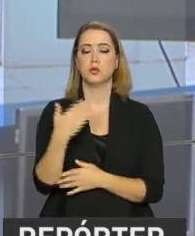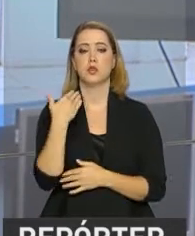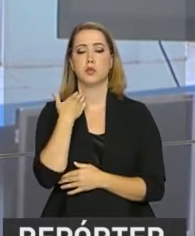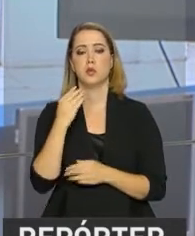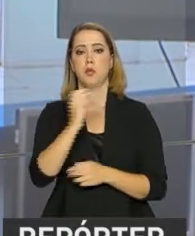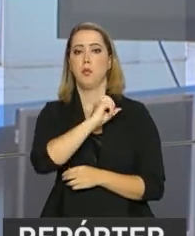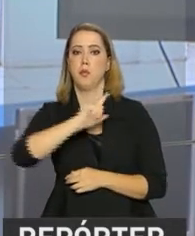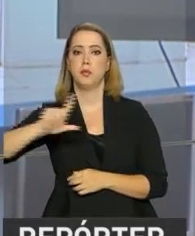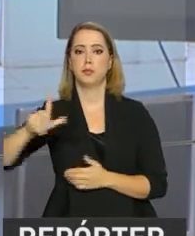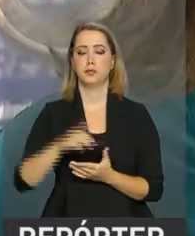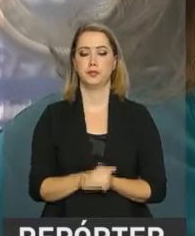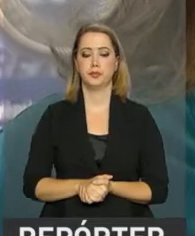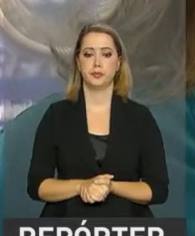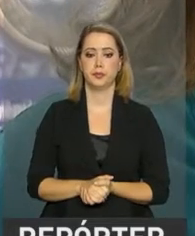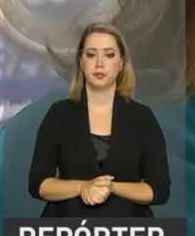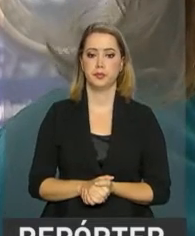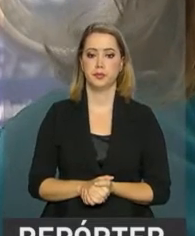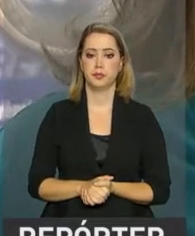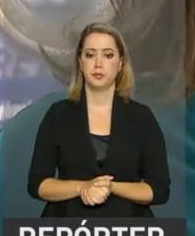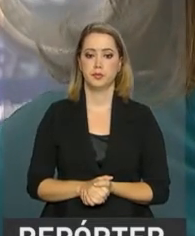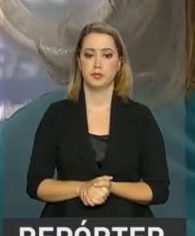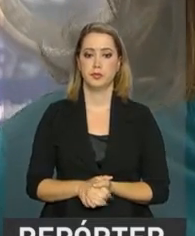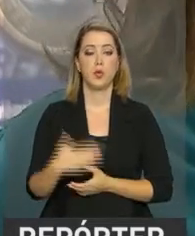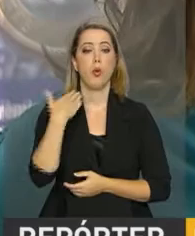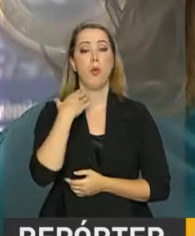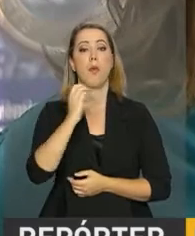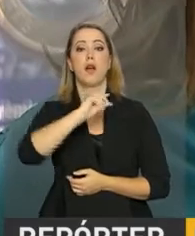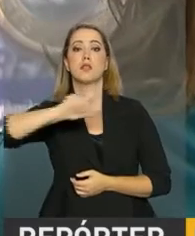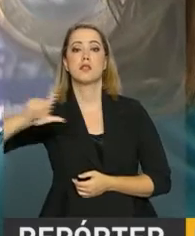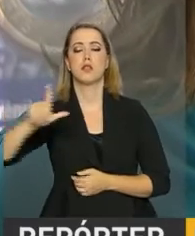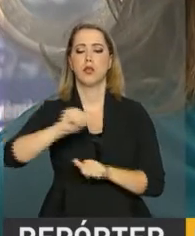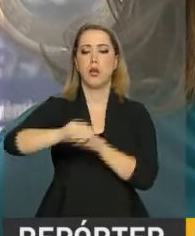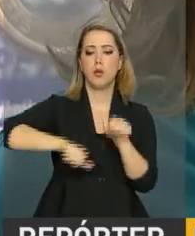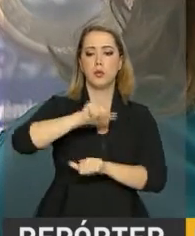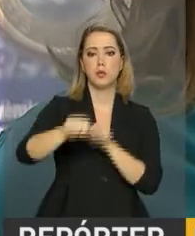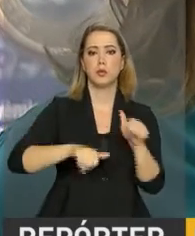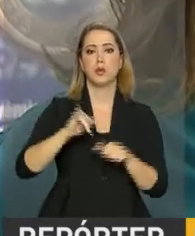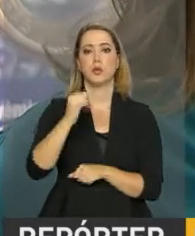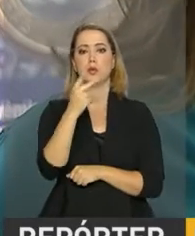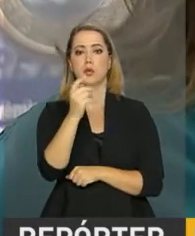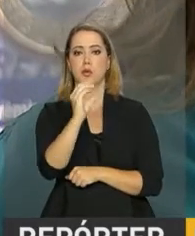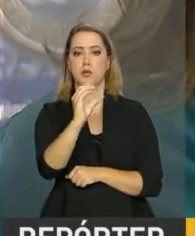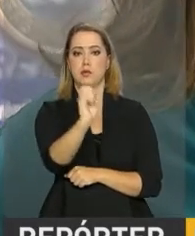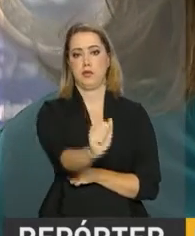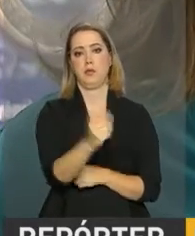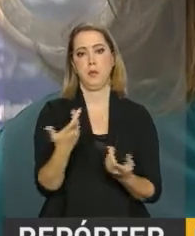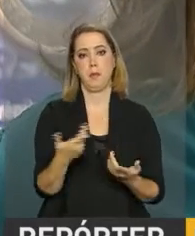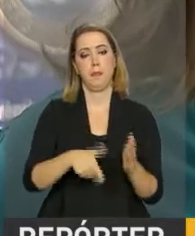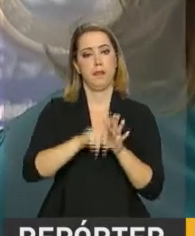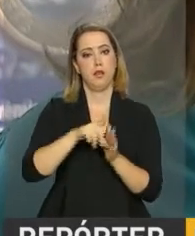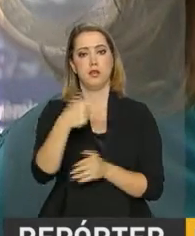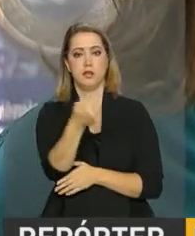banco central o banco central mudou a previsão para o índice de preços ao consumidor amplo ipc a de